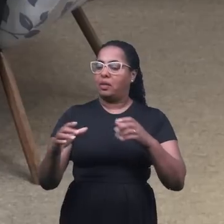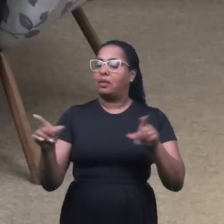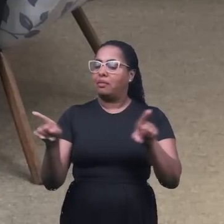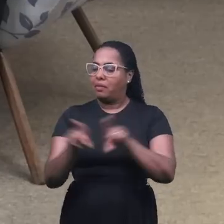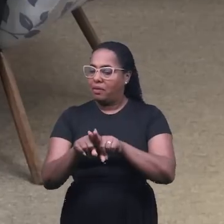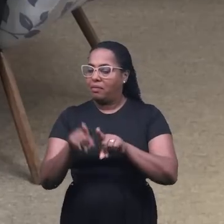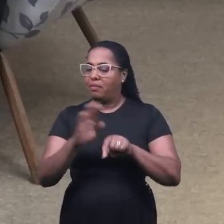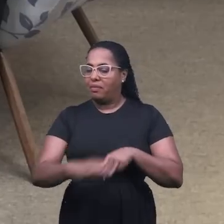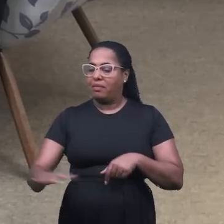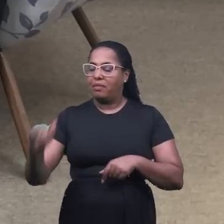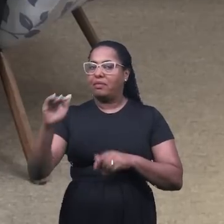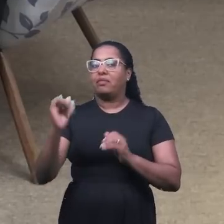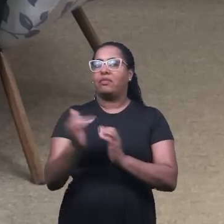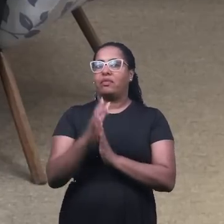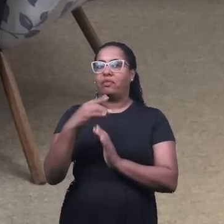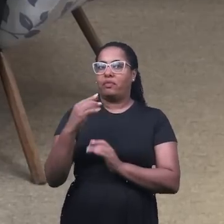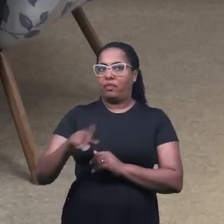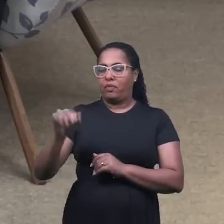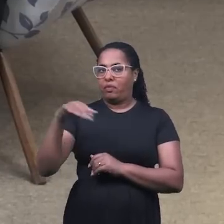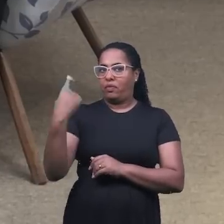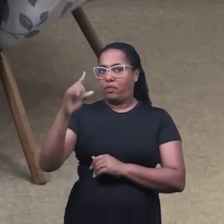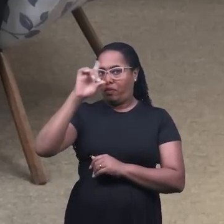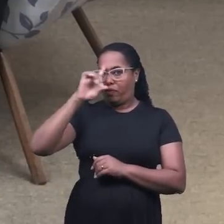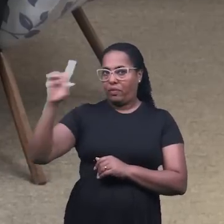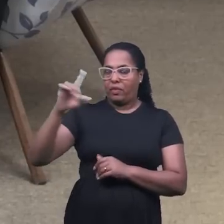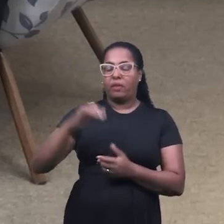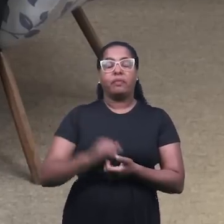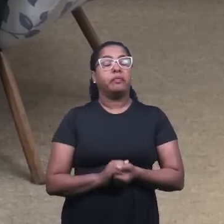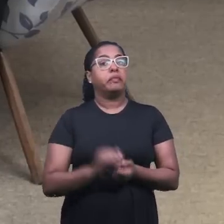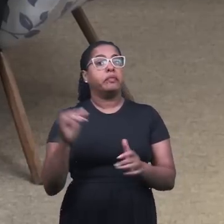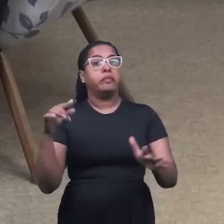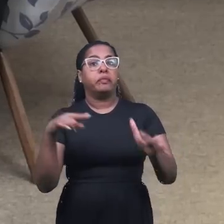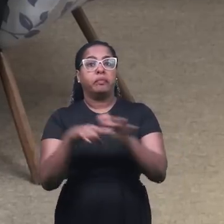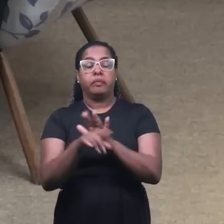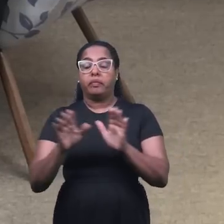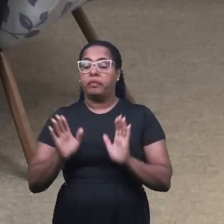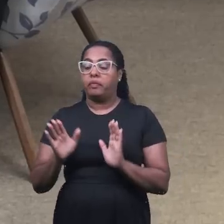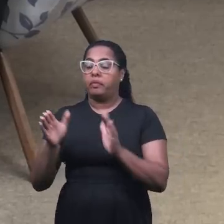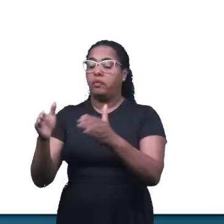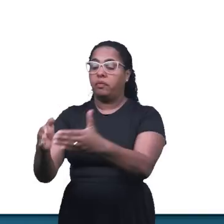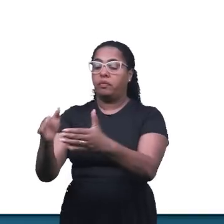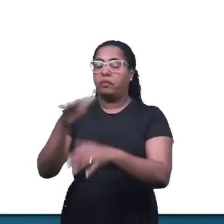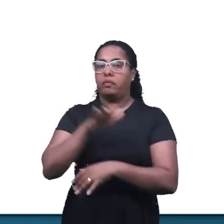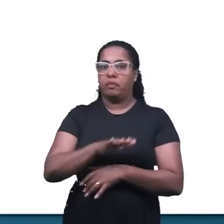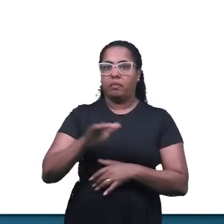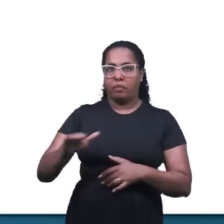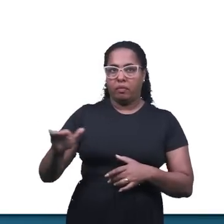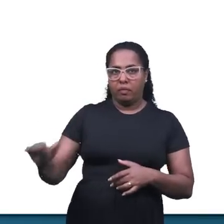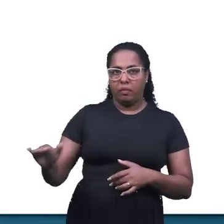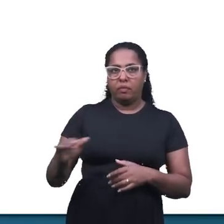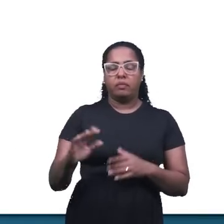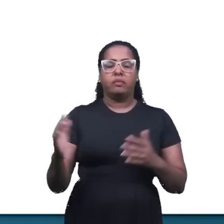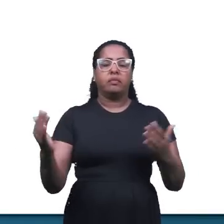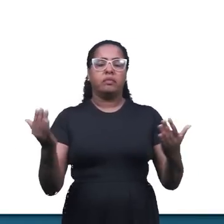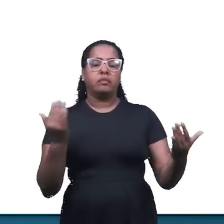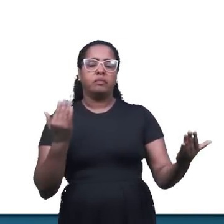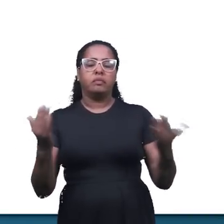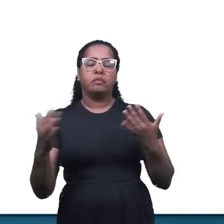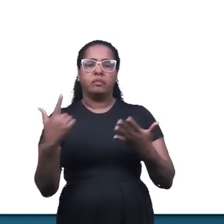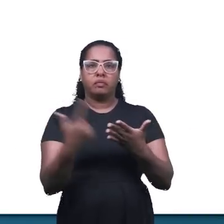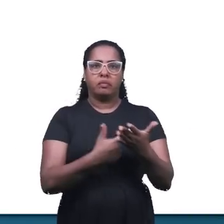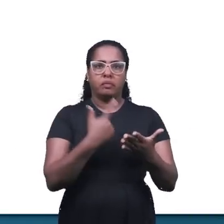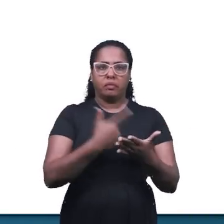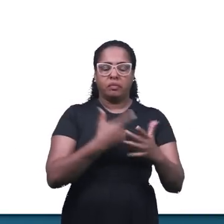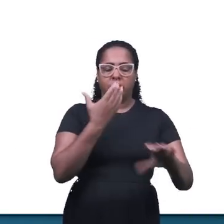crianças. Seja louvado o nome do nosso Deus. Vamos então agora à pergunta dirigida a elas. Faça uma comparação